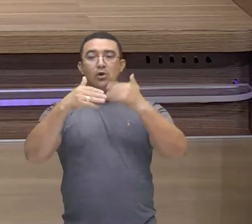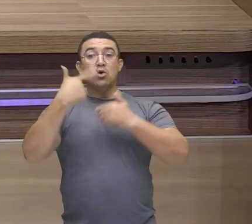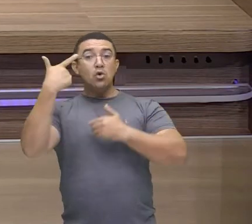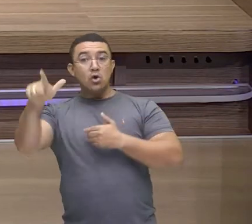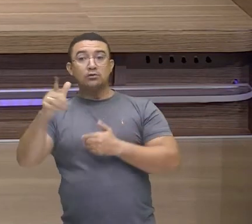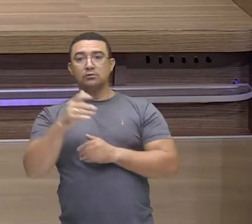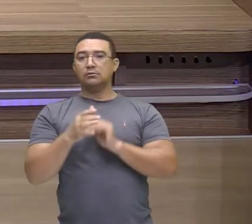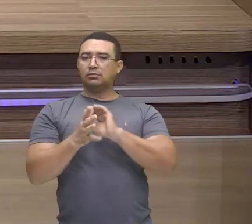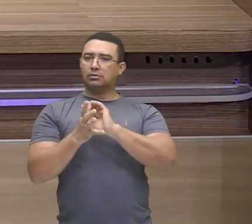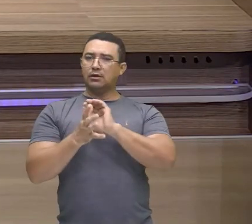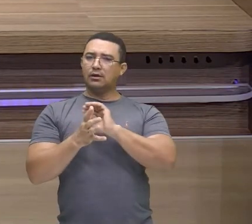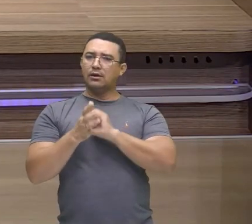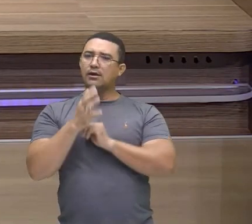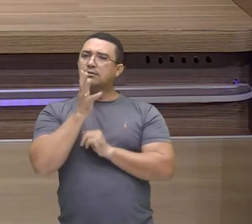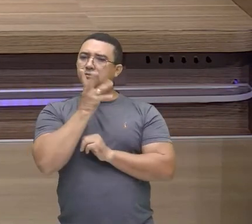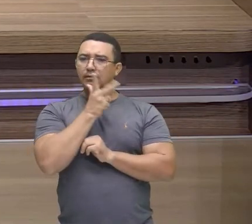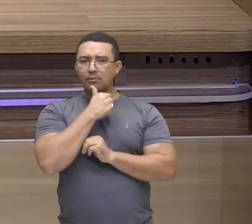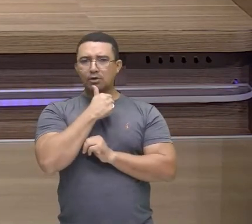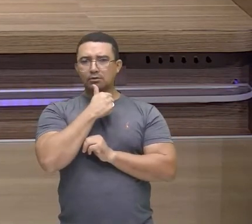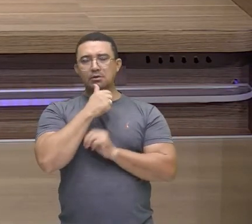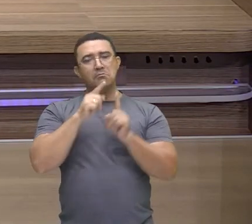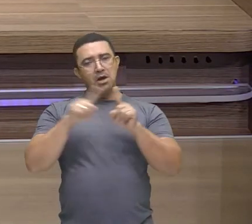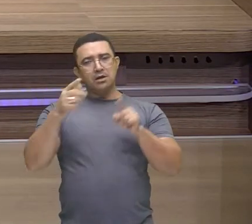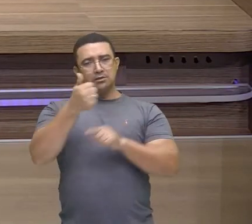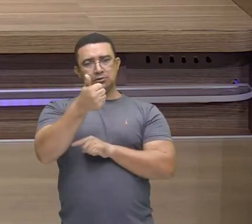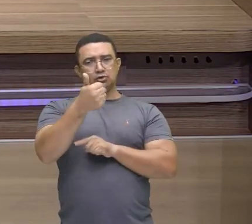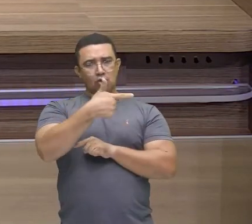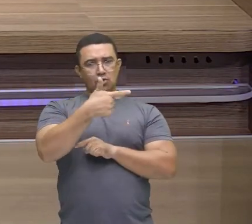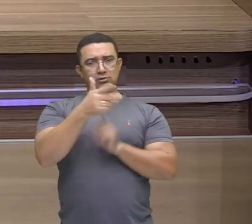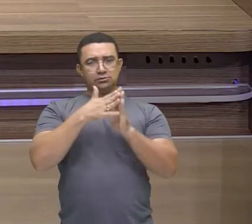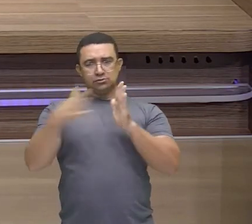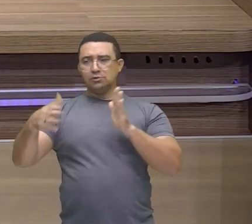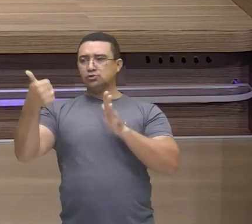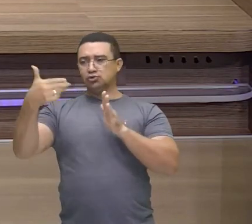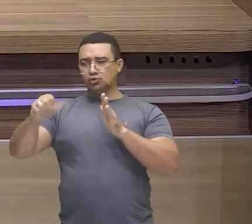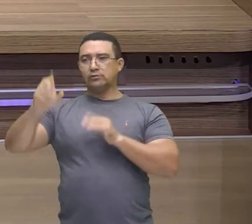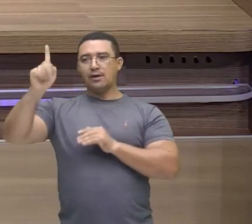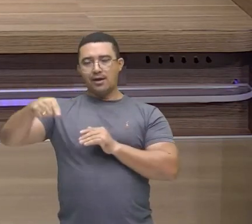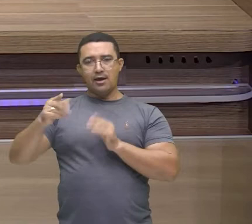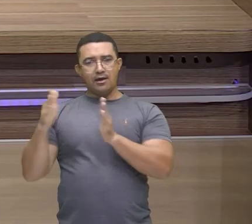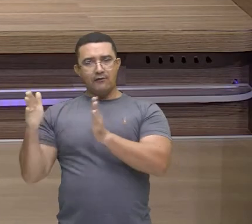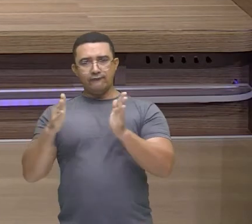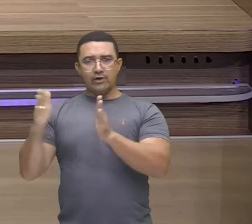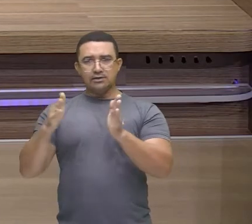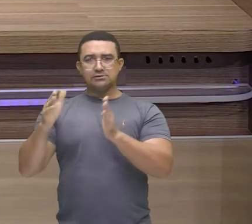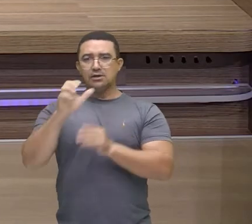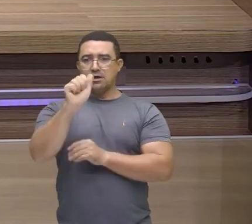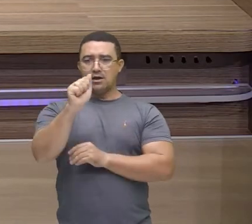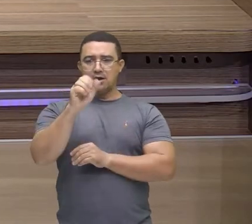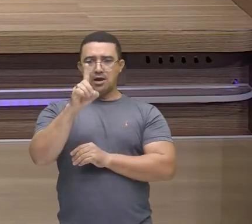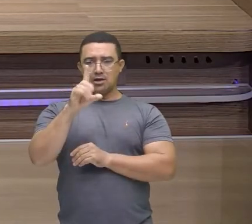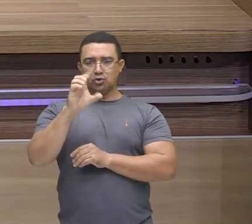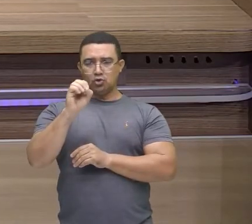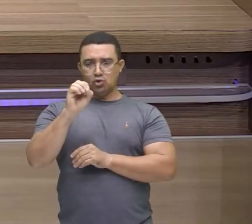a faixa considerada é até os 12 anos e de 12 a 18 anos é a faixa da adolescência.